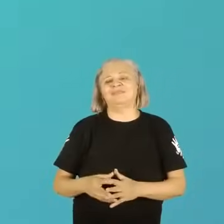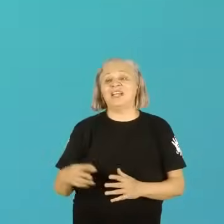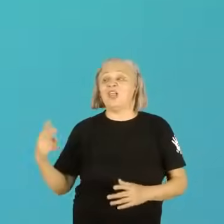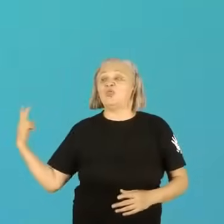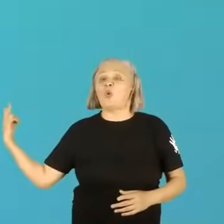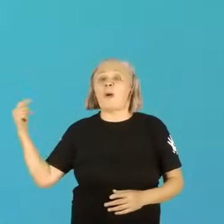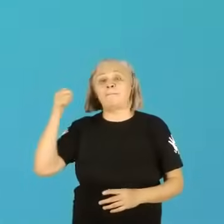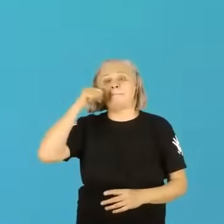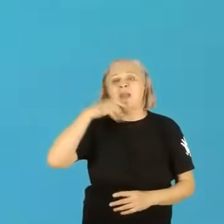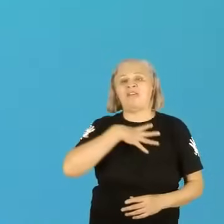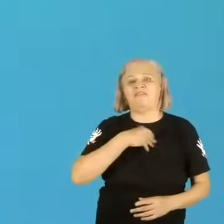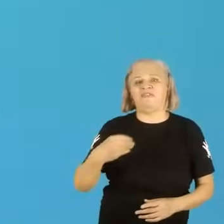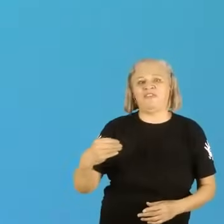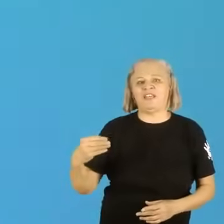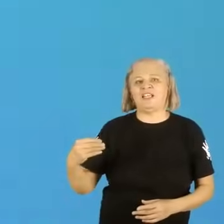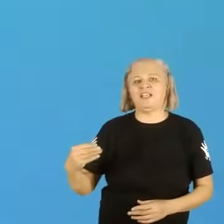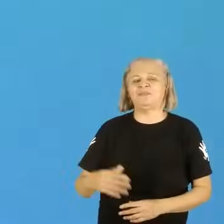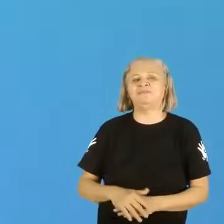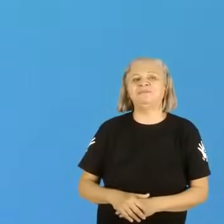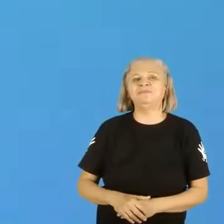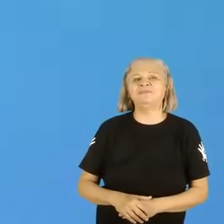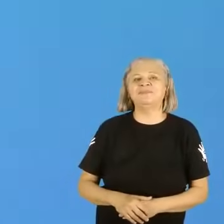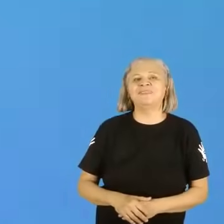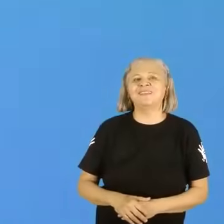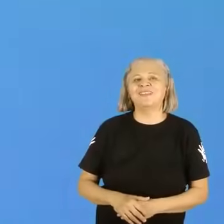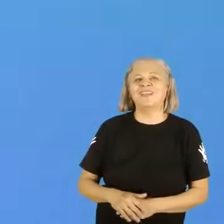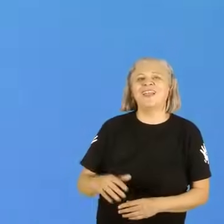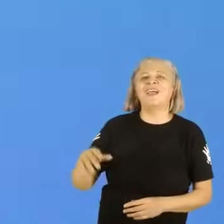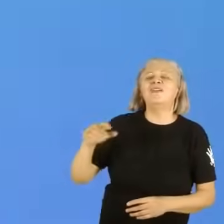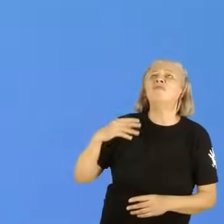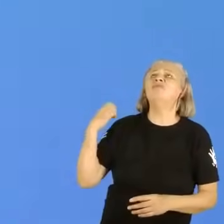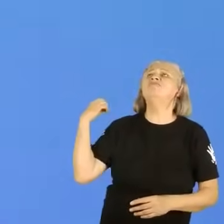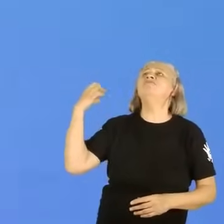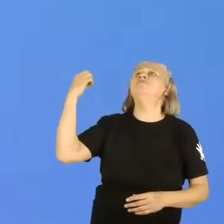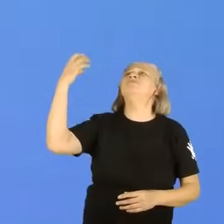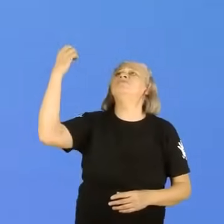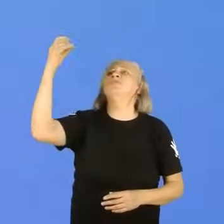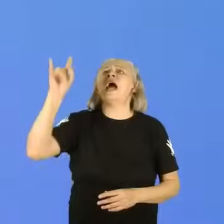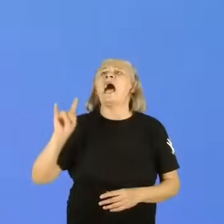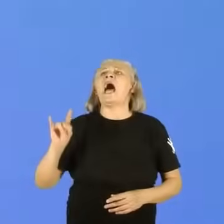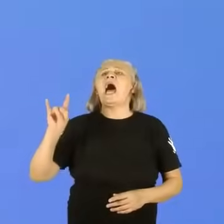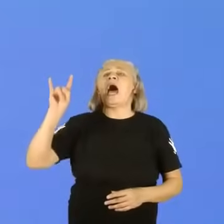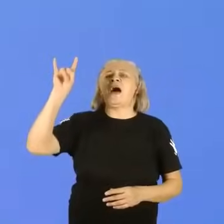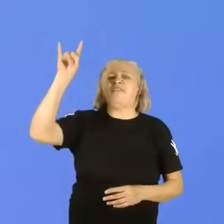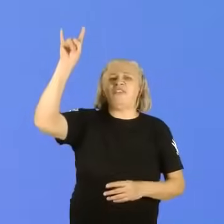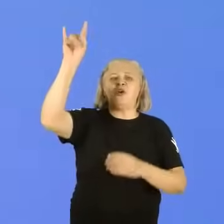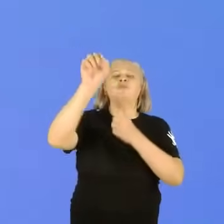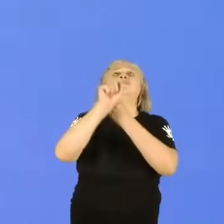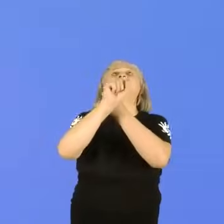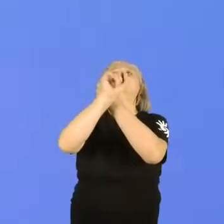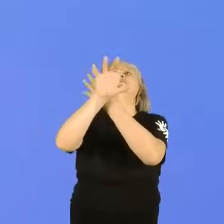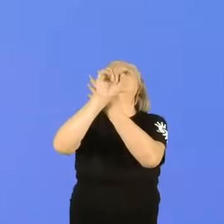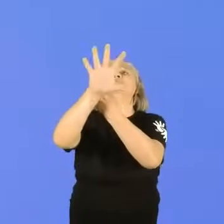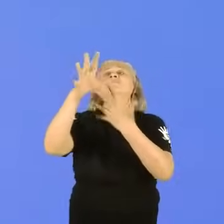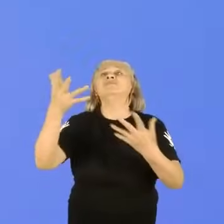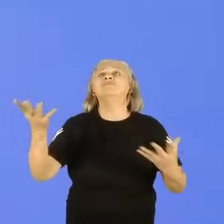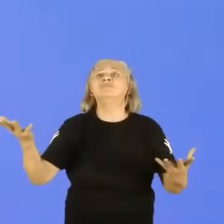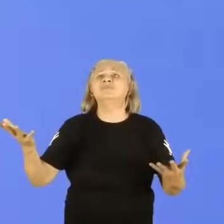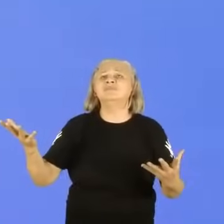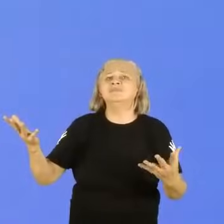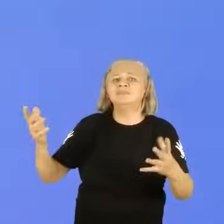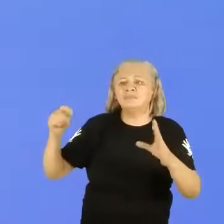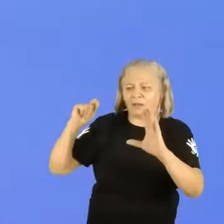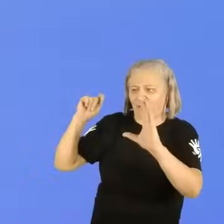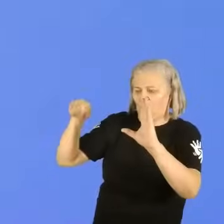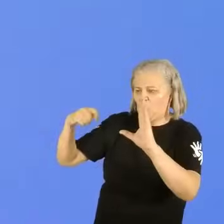e a gente estava voando, eu consegui uma conexão online, sabe, o Wi-Fi dentro do avião, tem muito avião agora que tem Wi-Fi. Aí você, mostrando, e